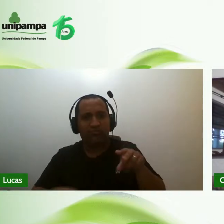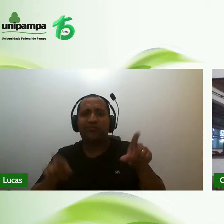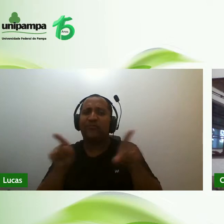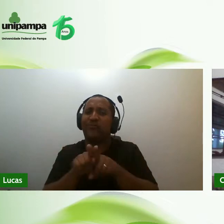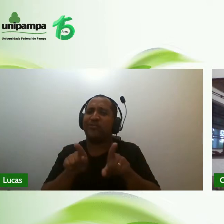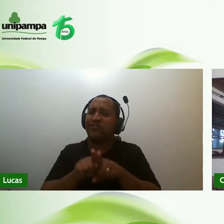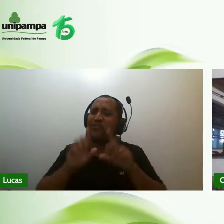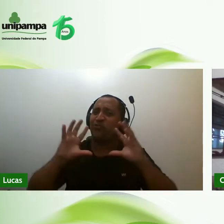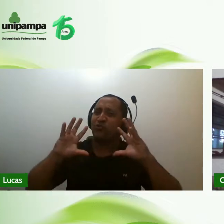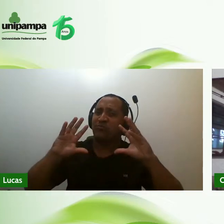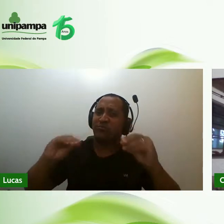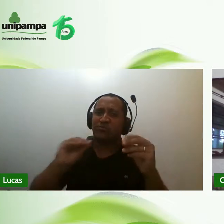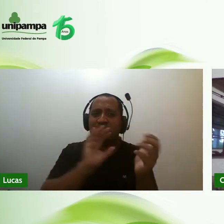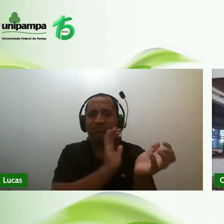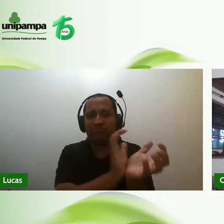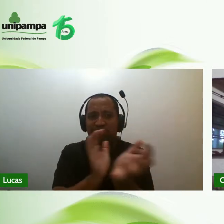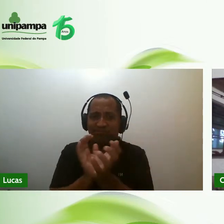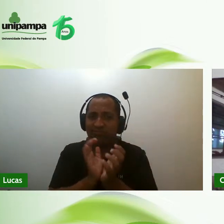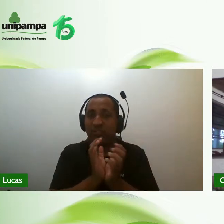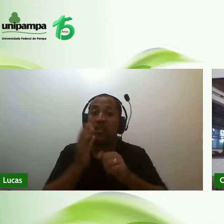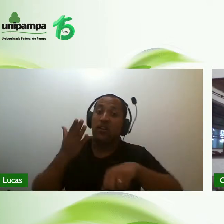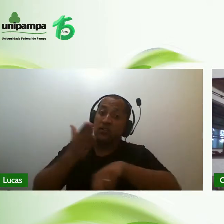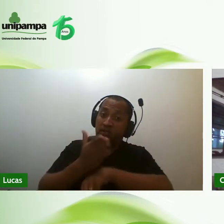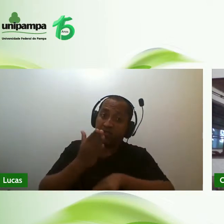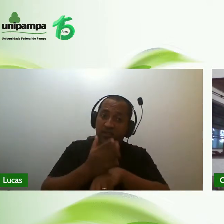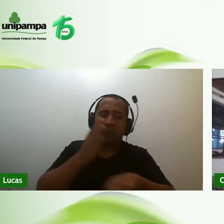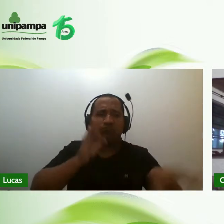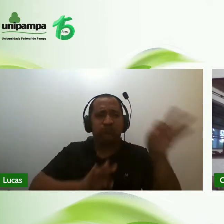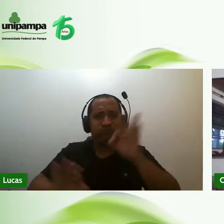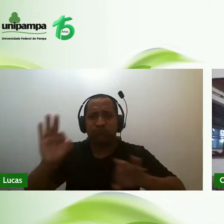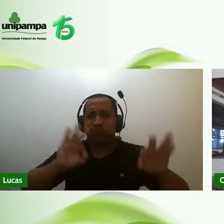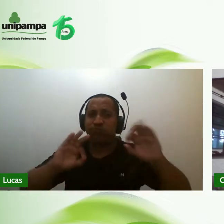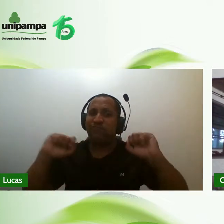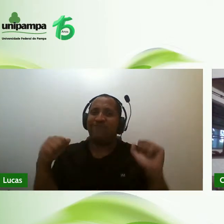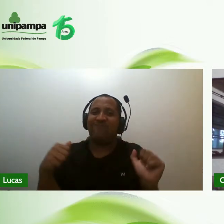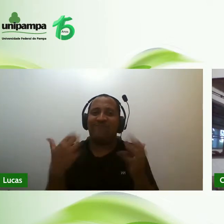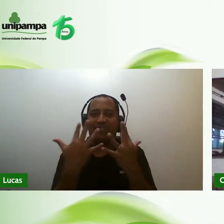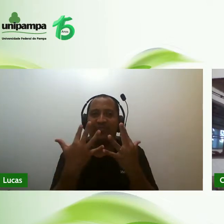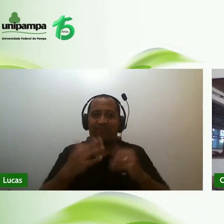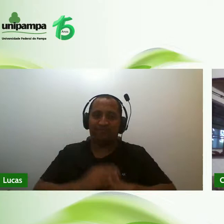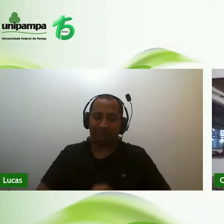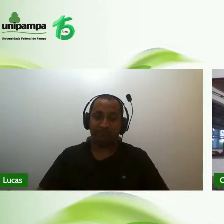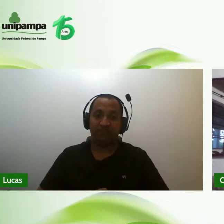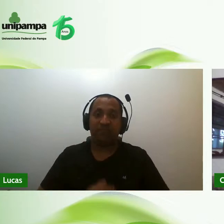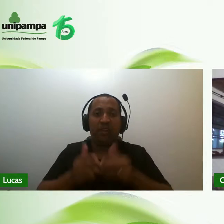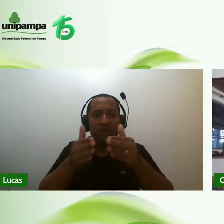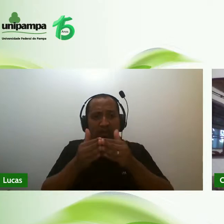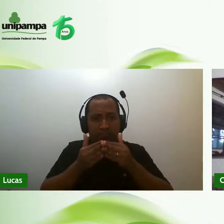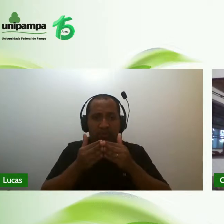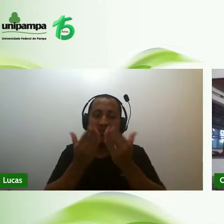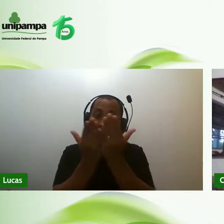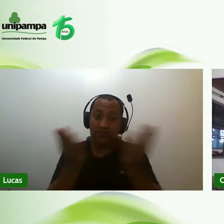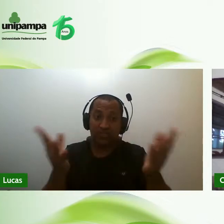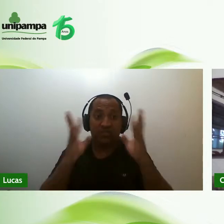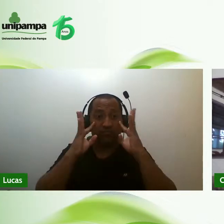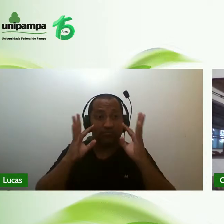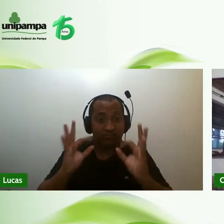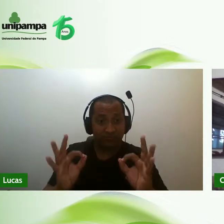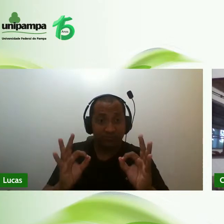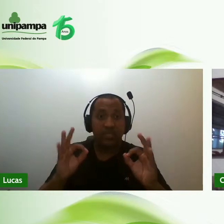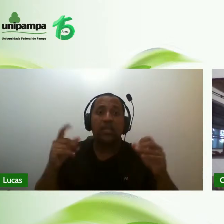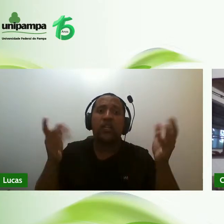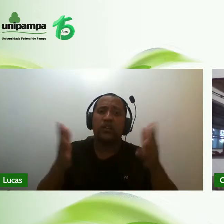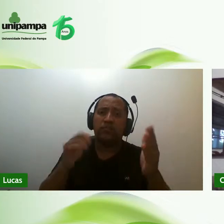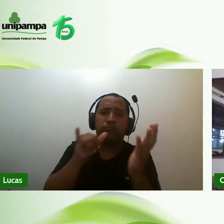todos os demais colegas que participam da organização deste evento. Nós solicitamos aos espectadores que nos assistem